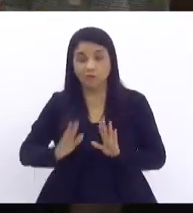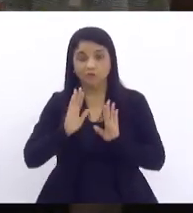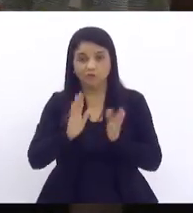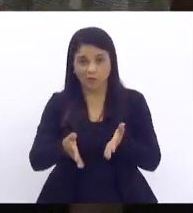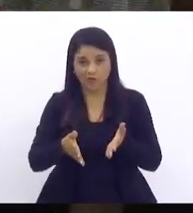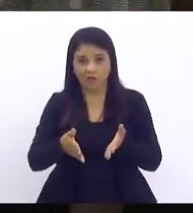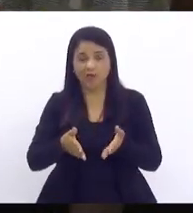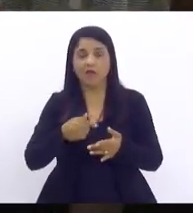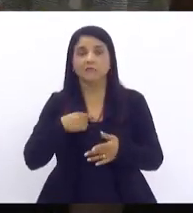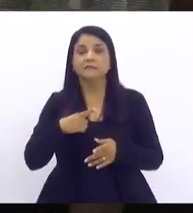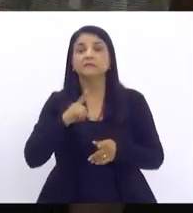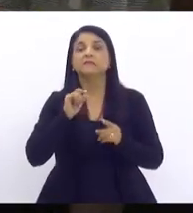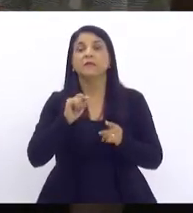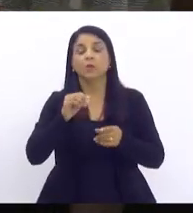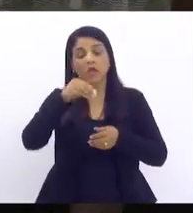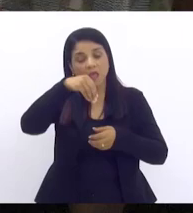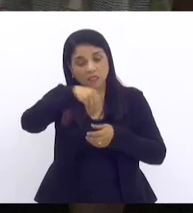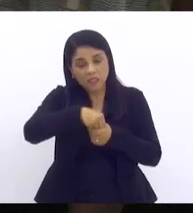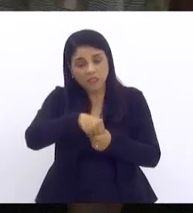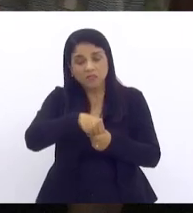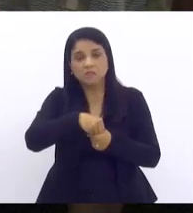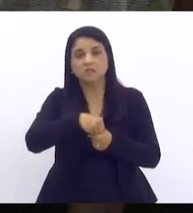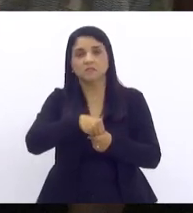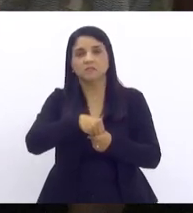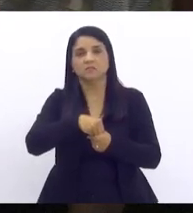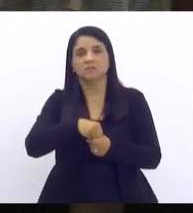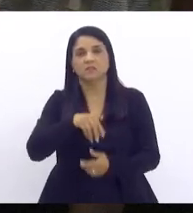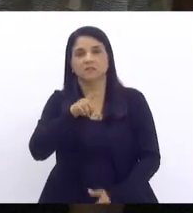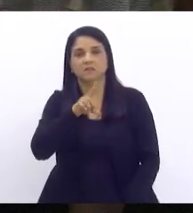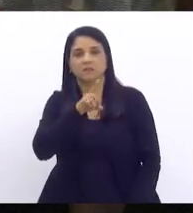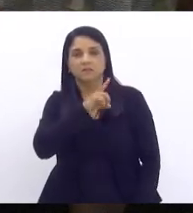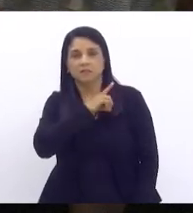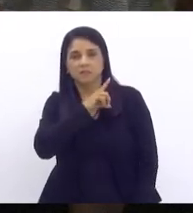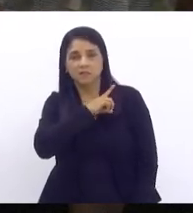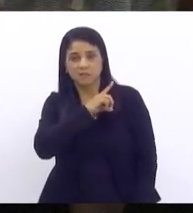determina a interiorização da DECRAD. Ou seja, a